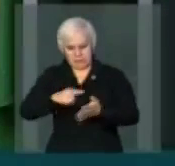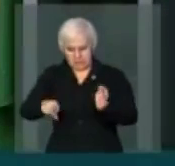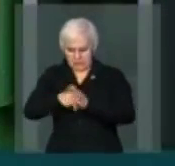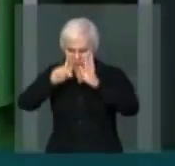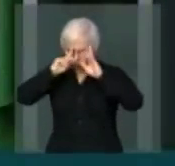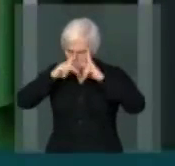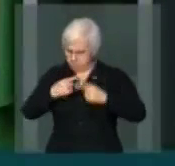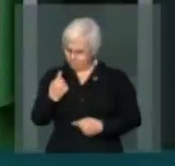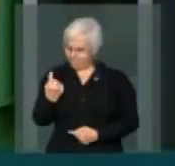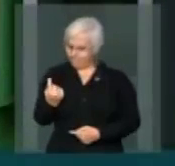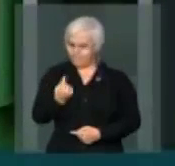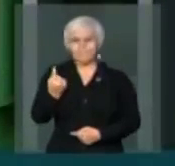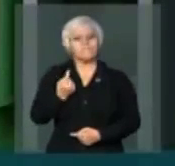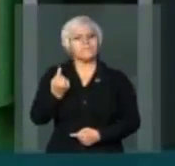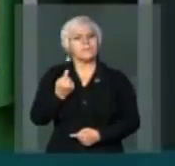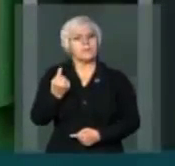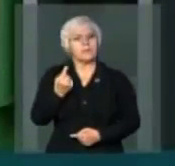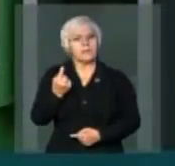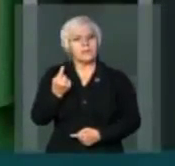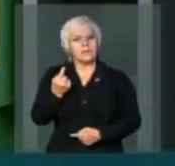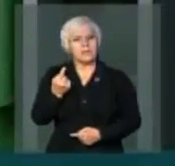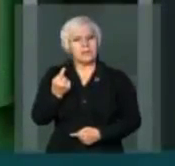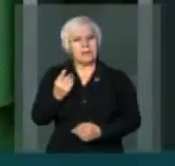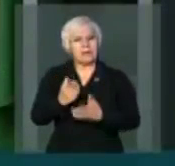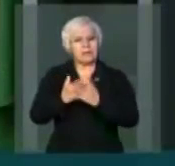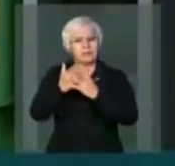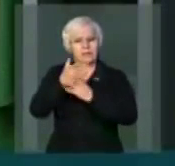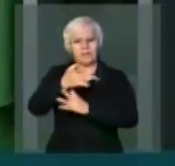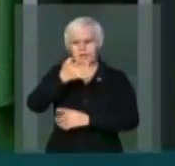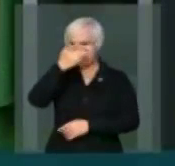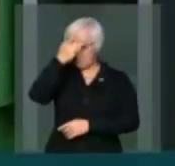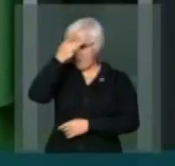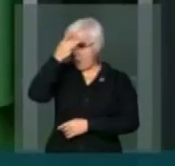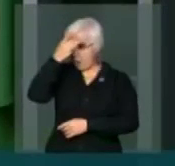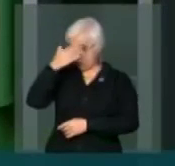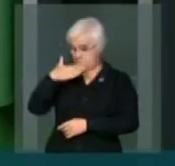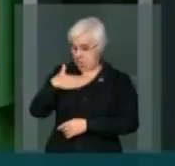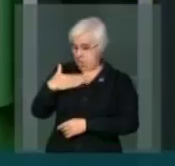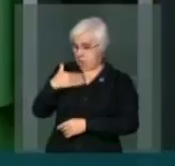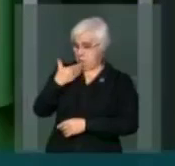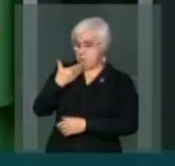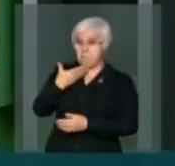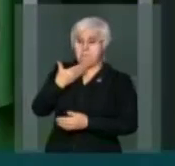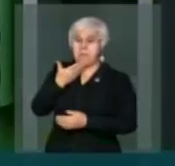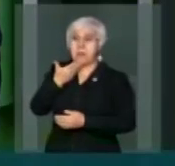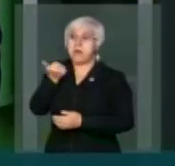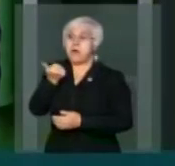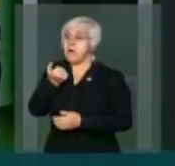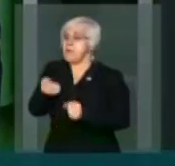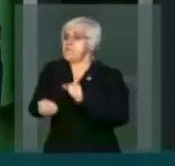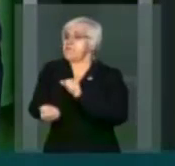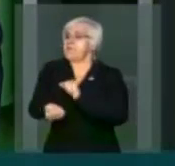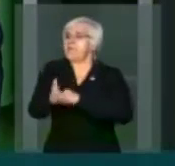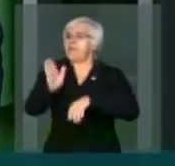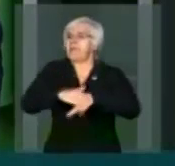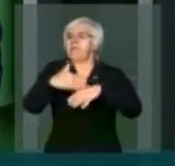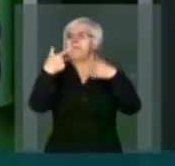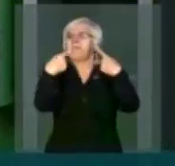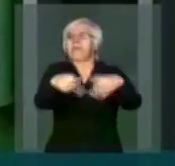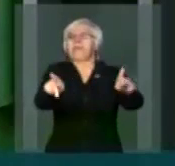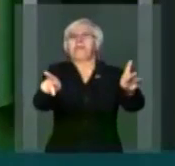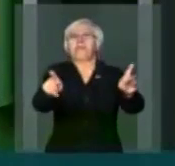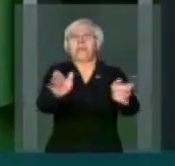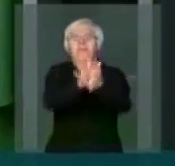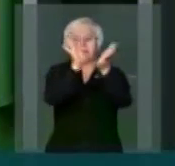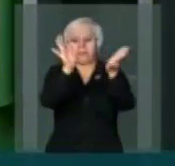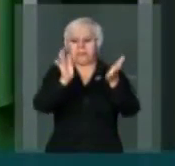individualismo requentado na lógica do quero me dar bem e o resto que se exploda.